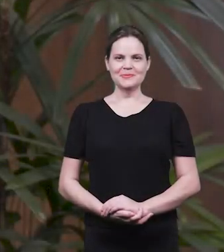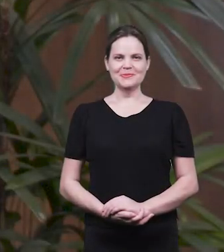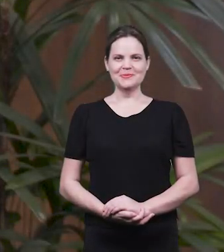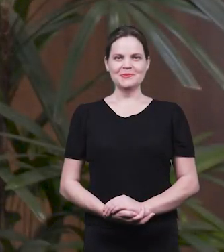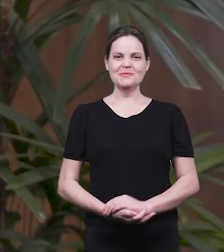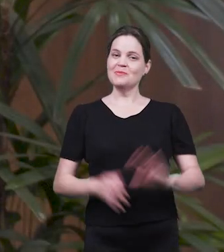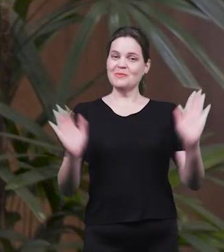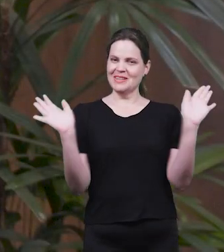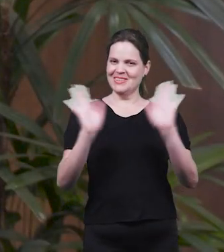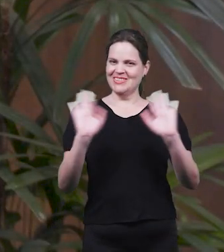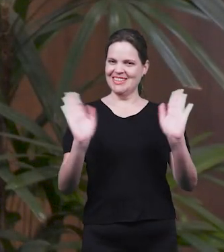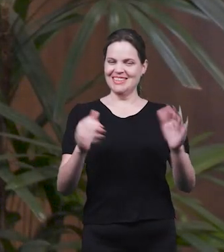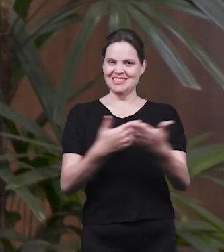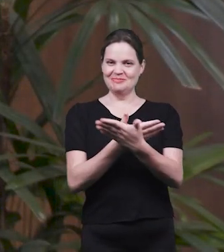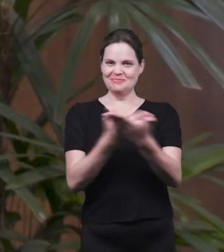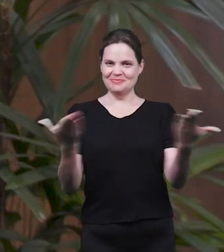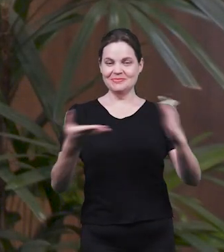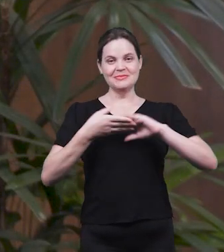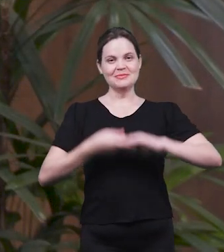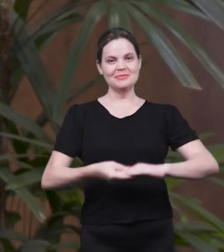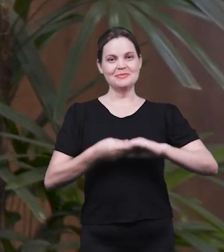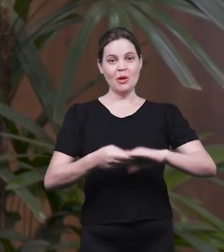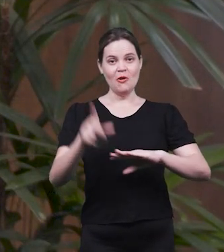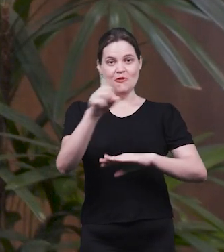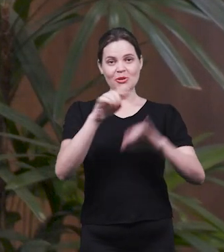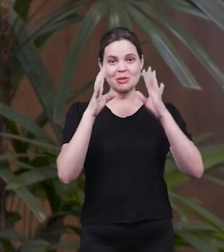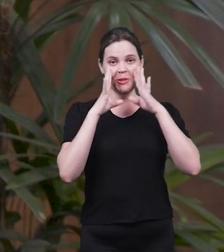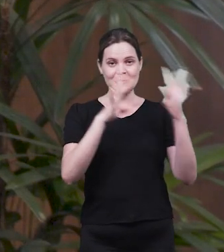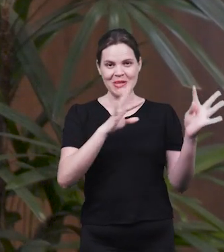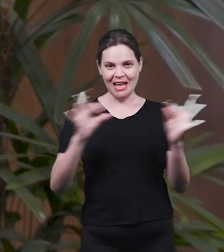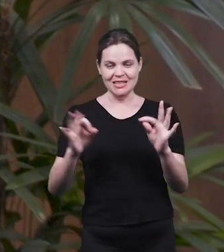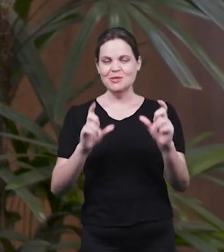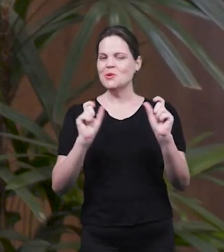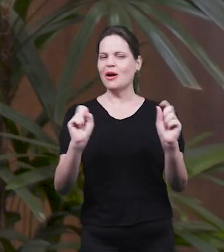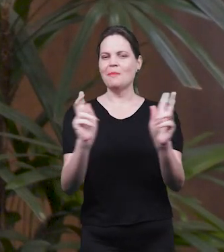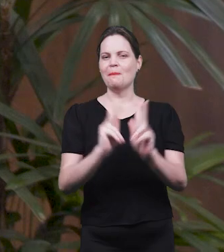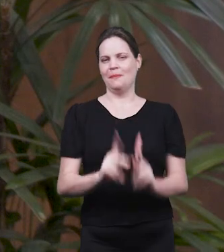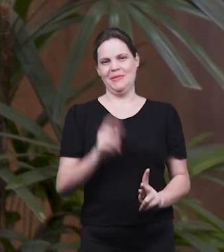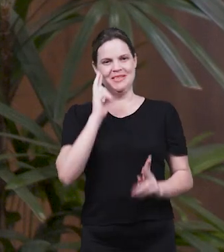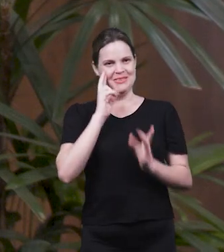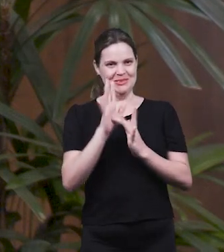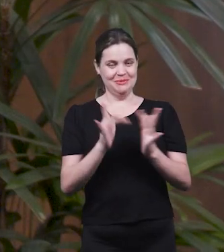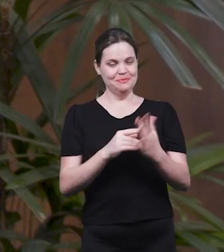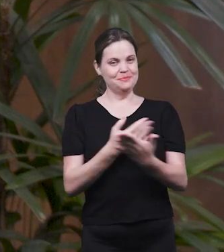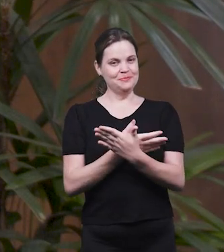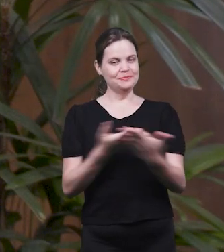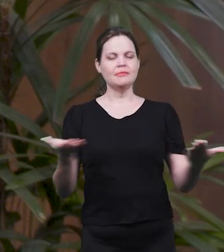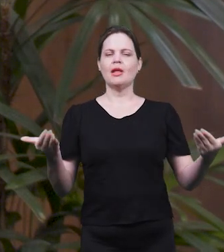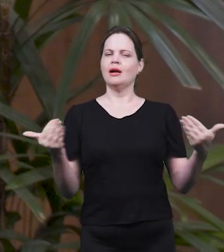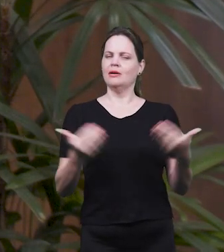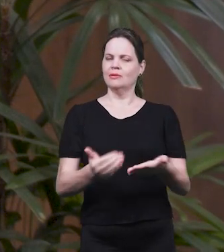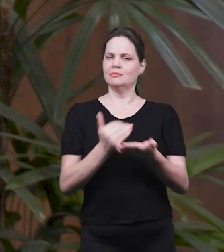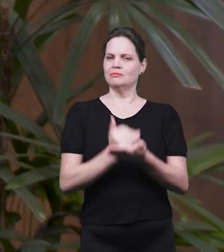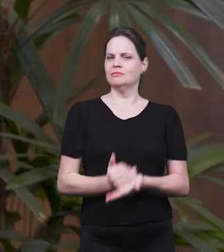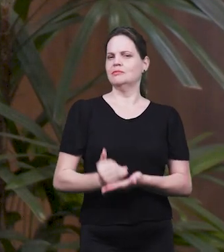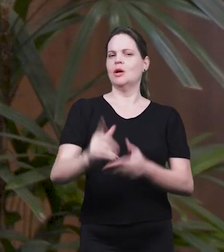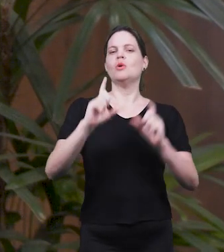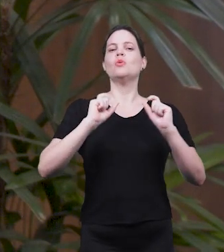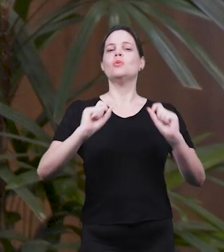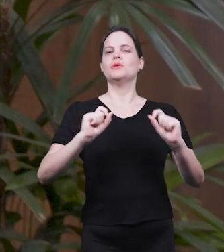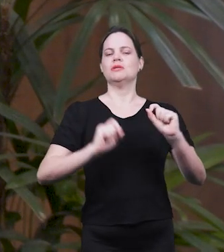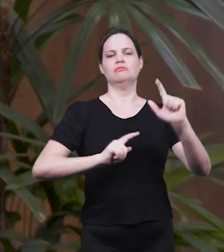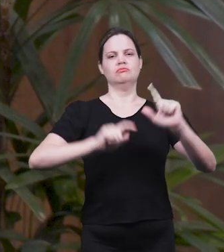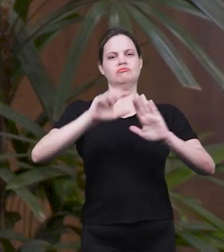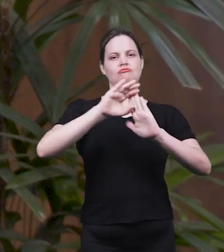Olá, nós cumprimentamos a todos que nos assistem com a paz do Senhor Jesus. Estamos começando mais um programa Momento do